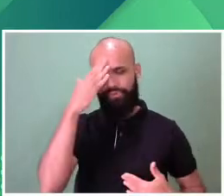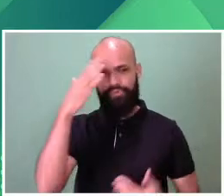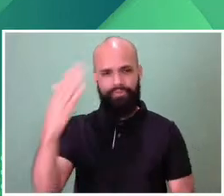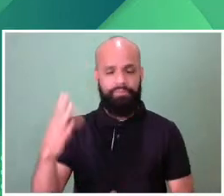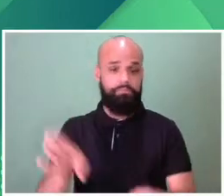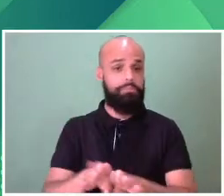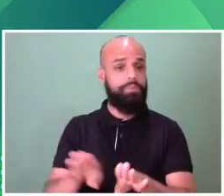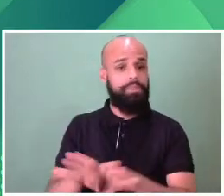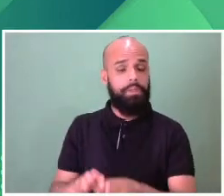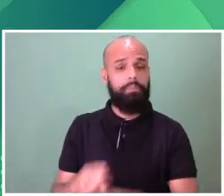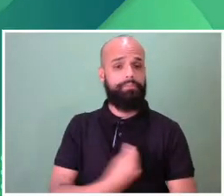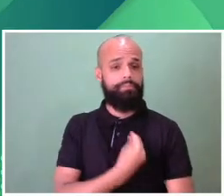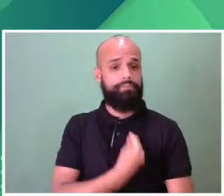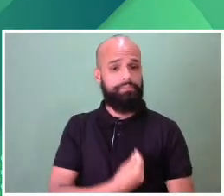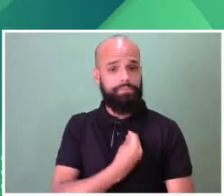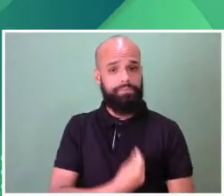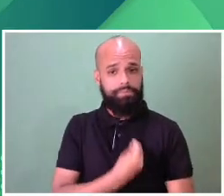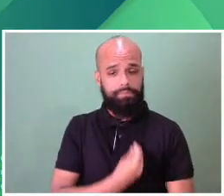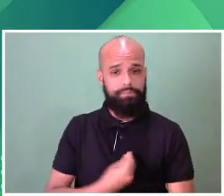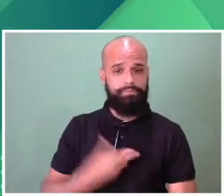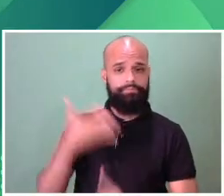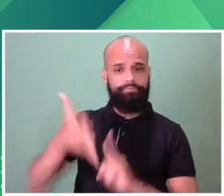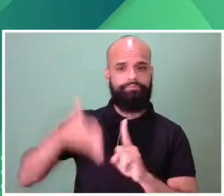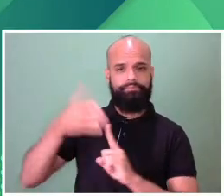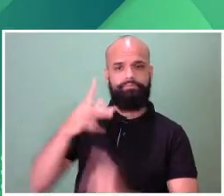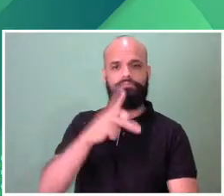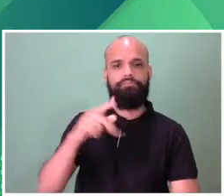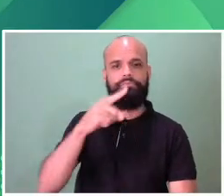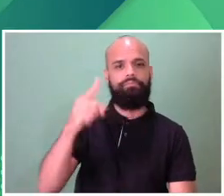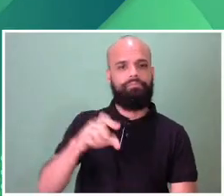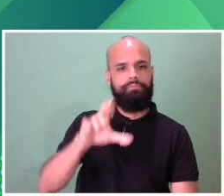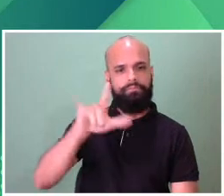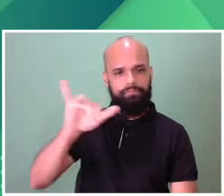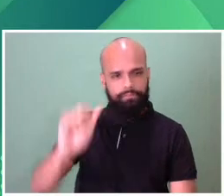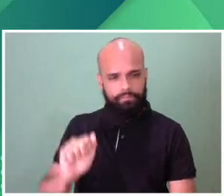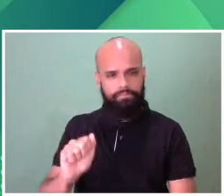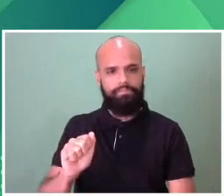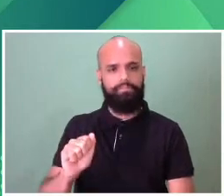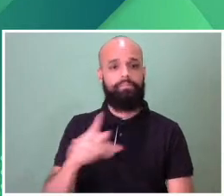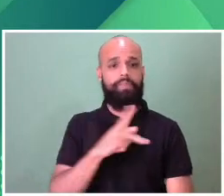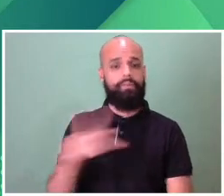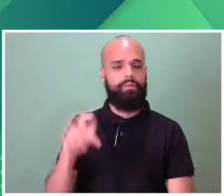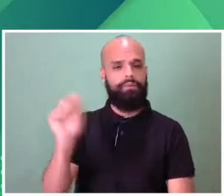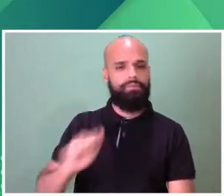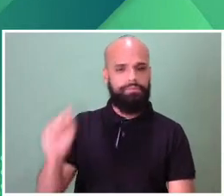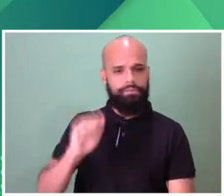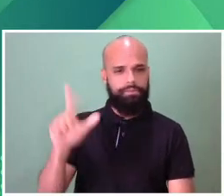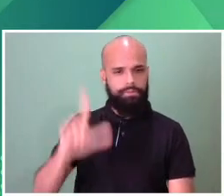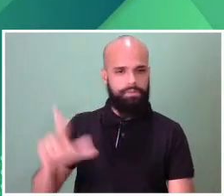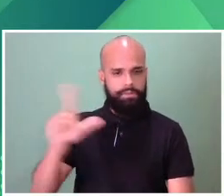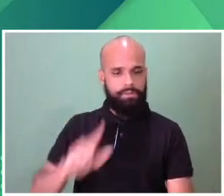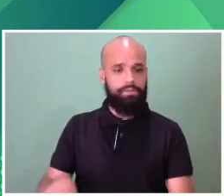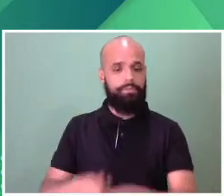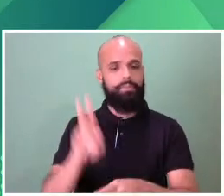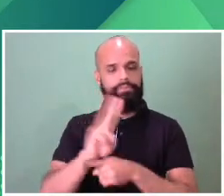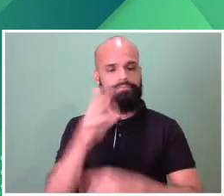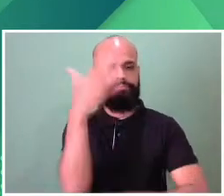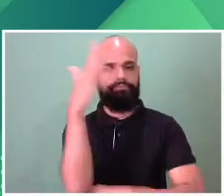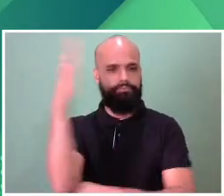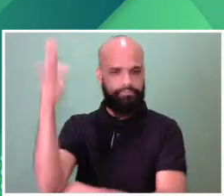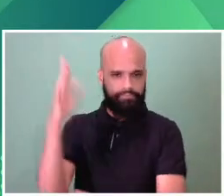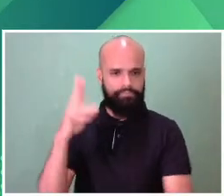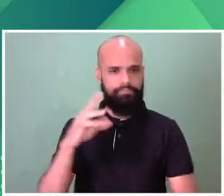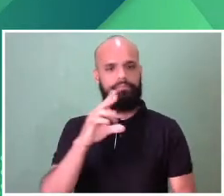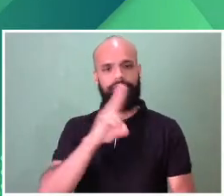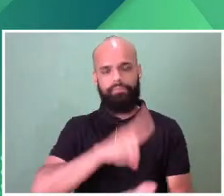Agradeço também a presença e as palavras da professora Zélia, aqui presidente da Associação de Literatura e Ecocrítica, né, da